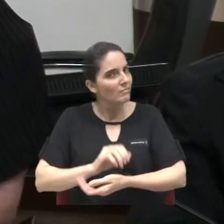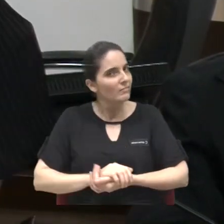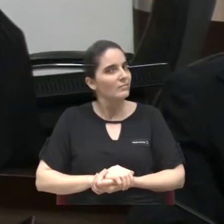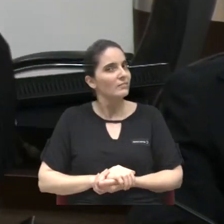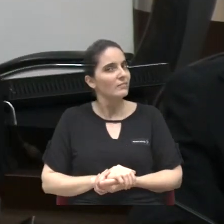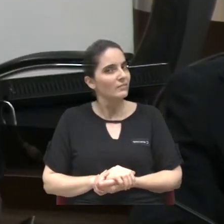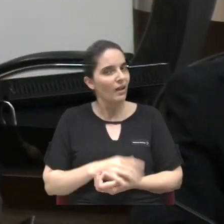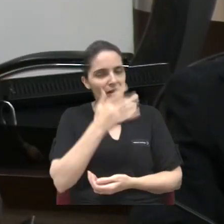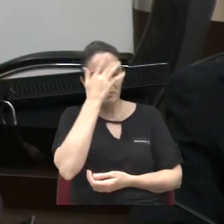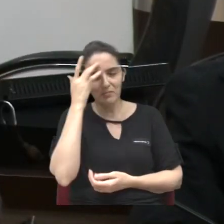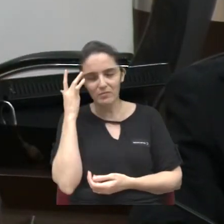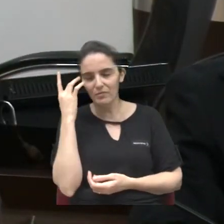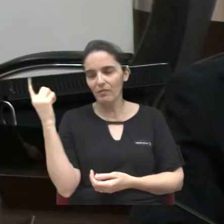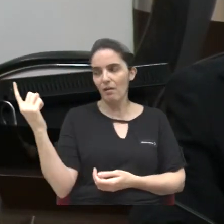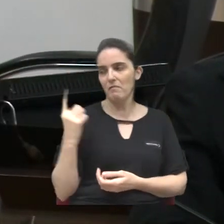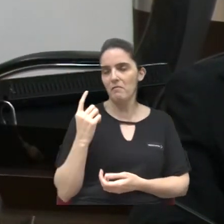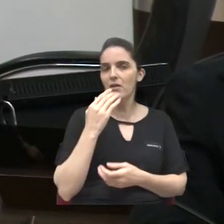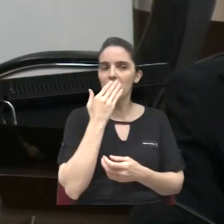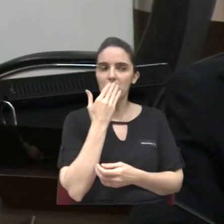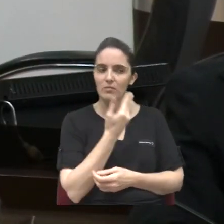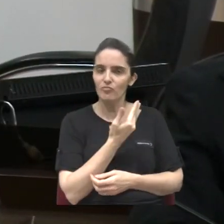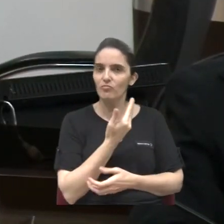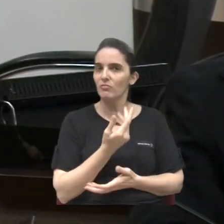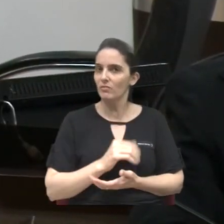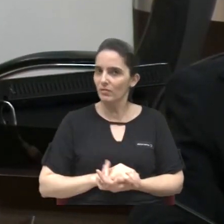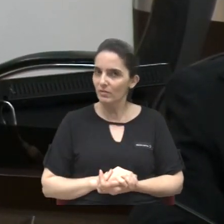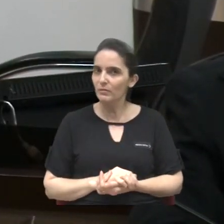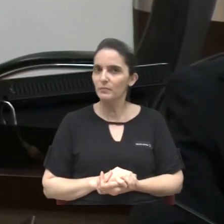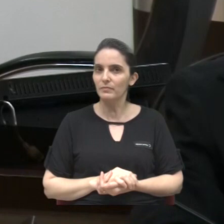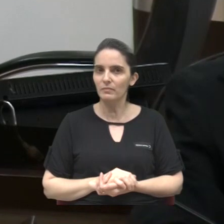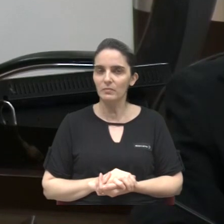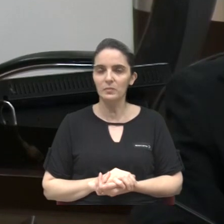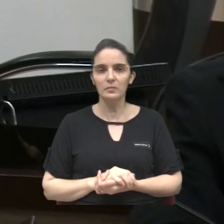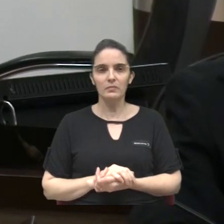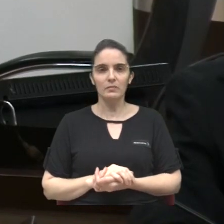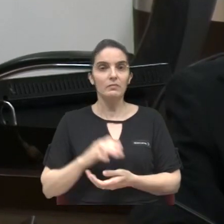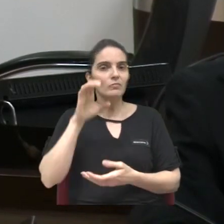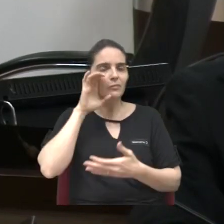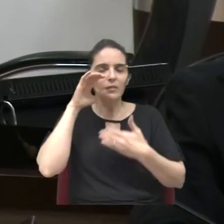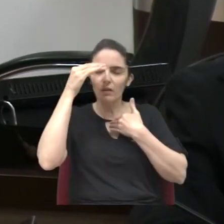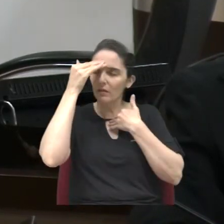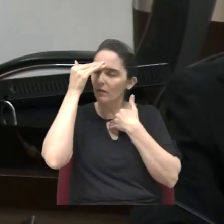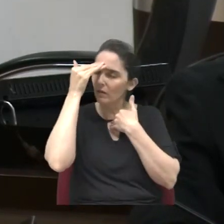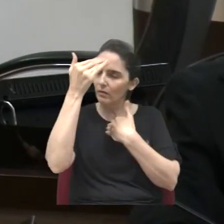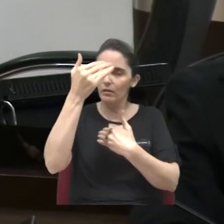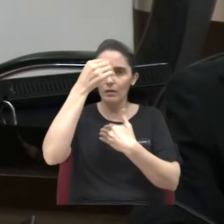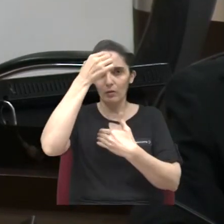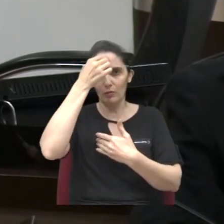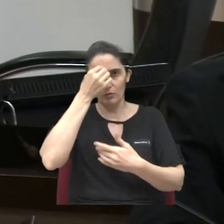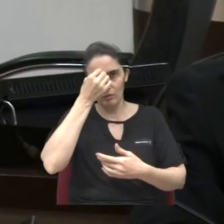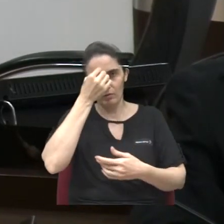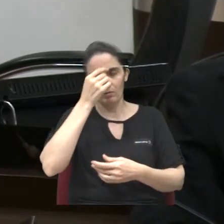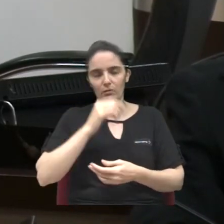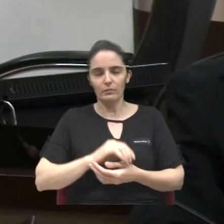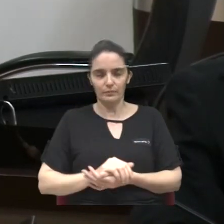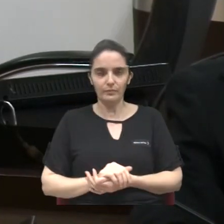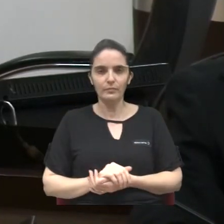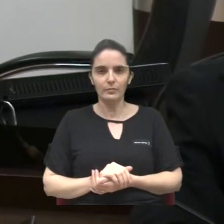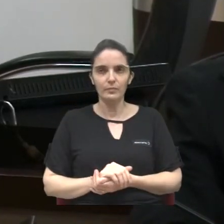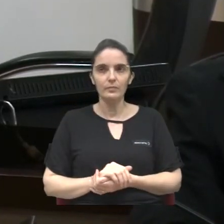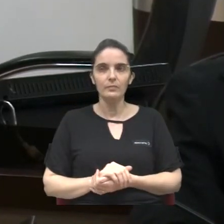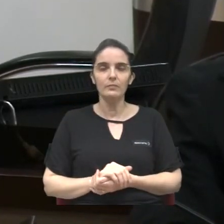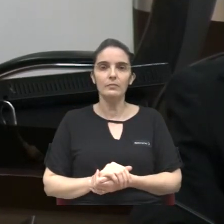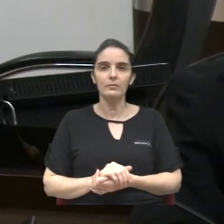né? E eu estou, assim, muito grata a você por esse requerimento. Como